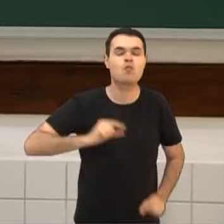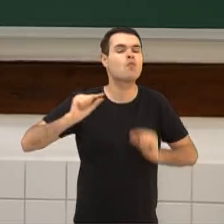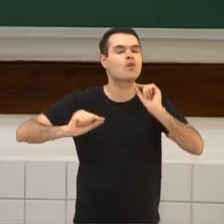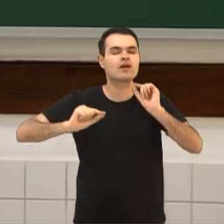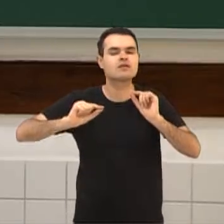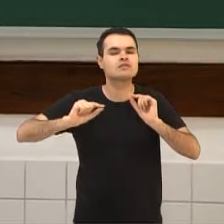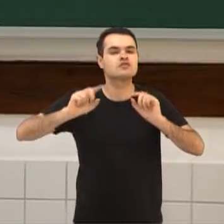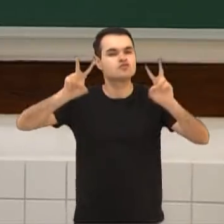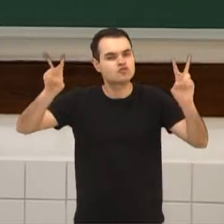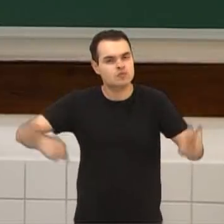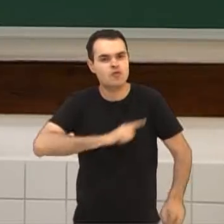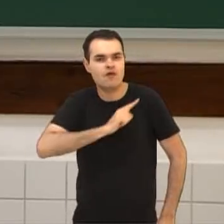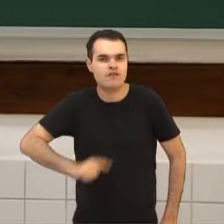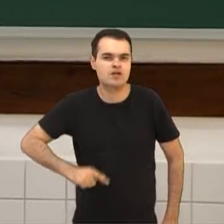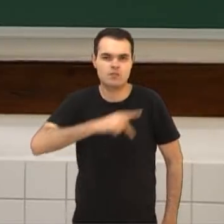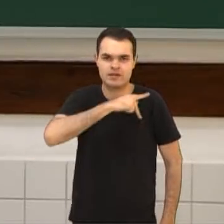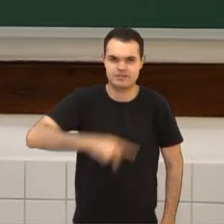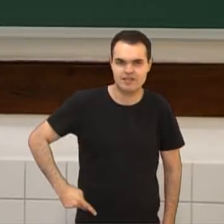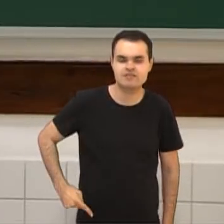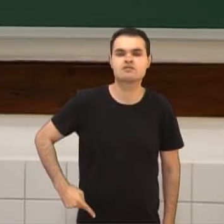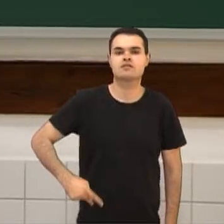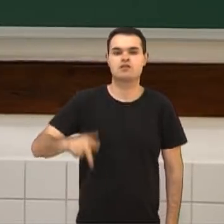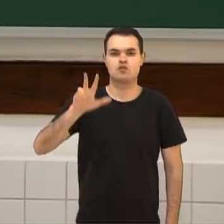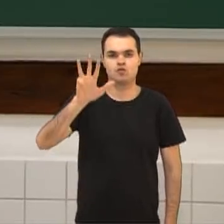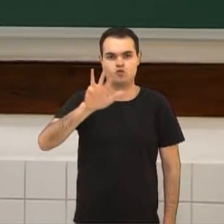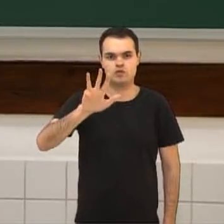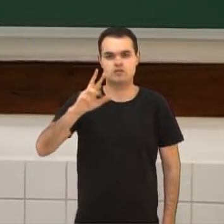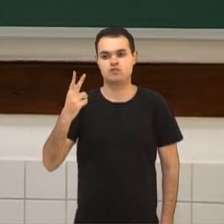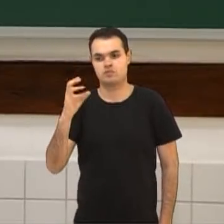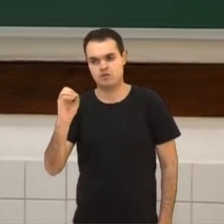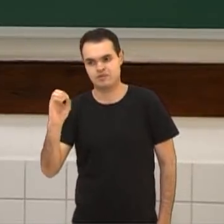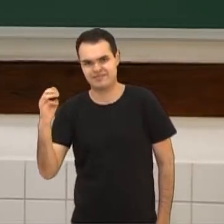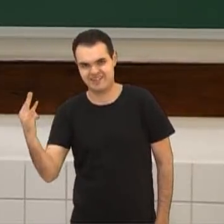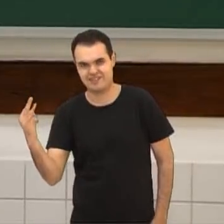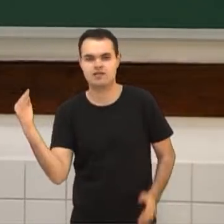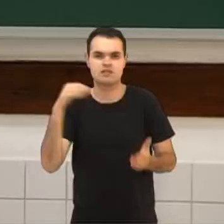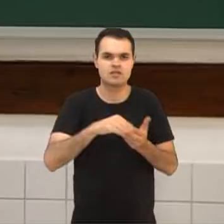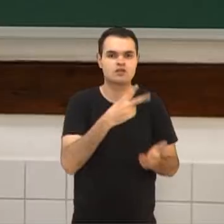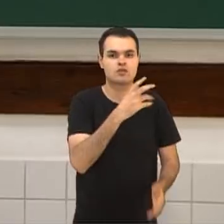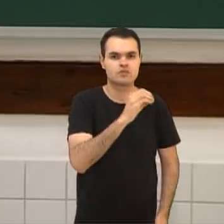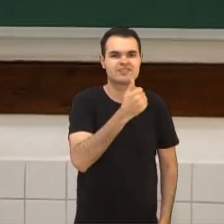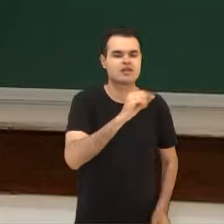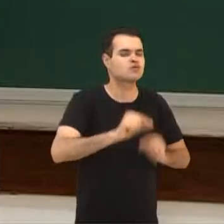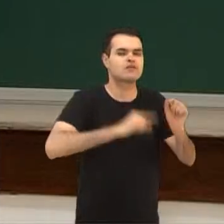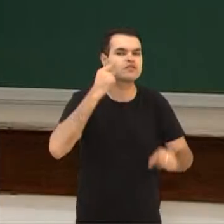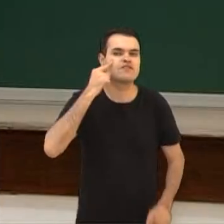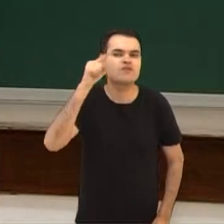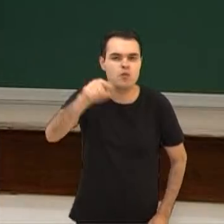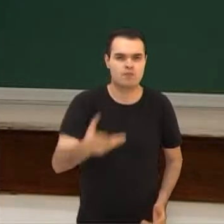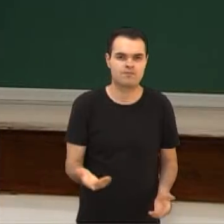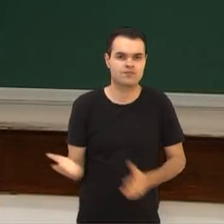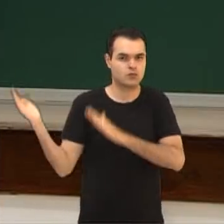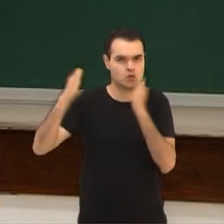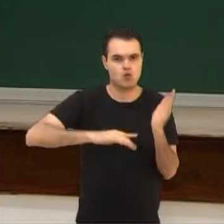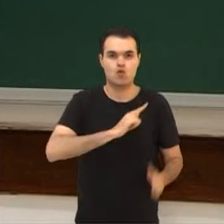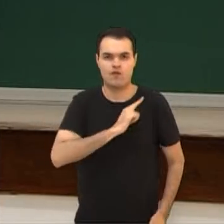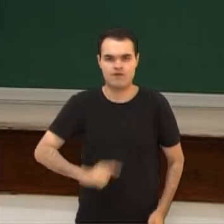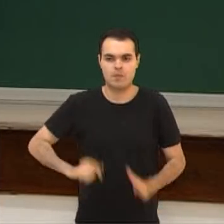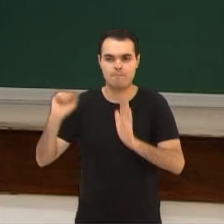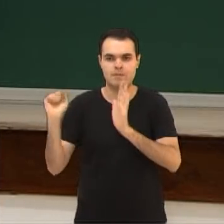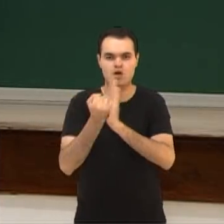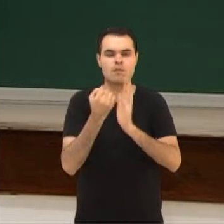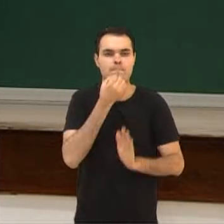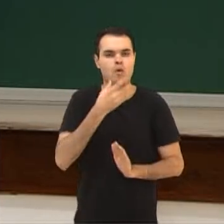mais sobre o governo do presidente Lula, 2003 a 2010. E o que você viu? Vamos lá! O governo dele foi marcado